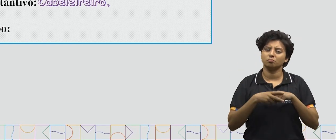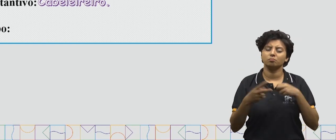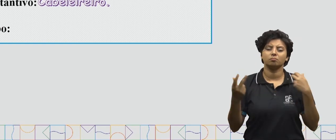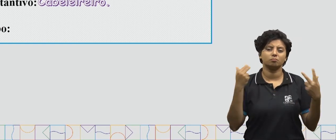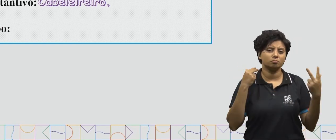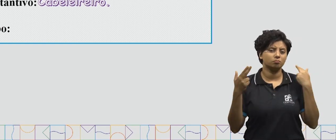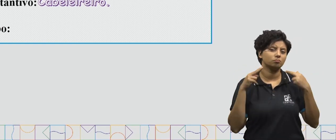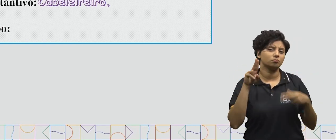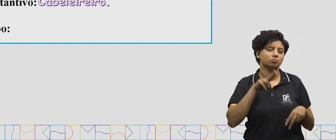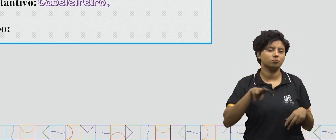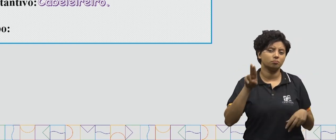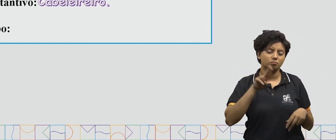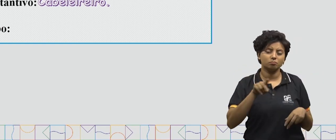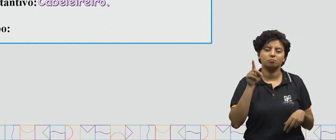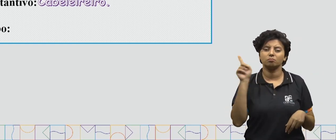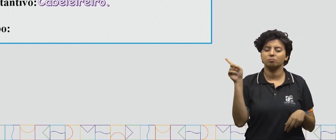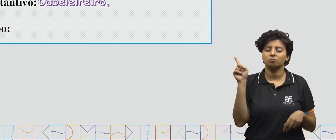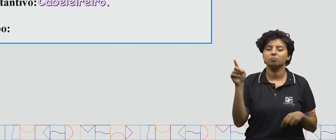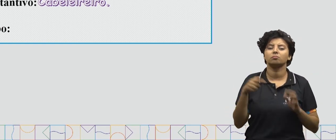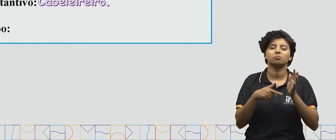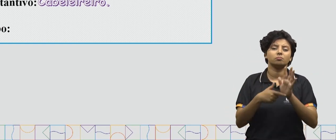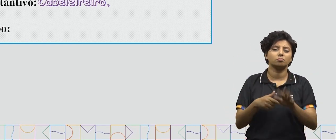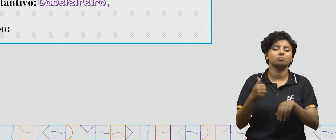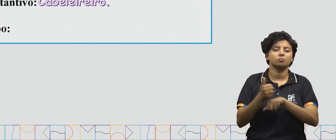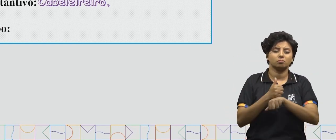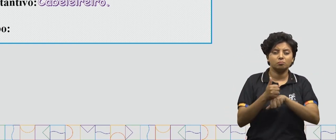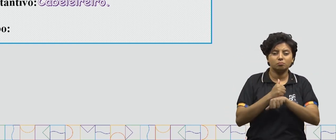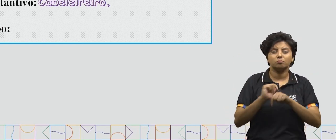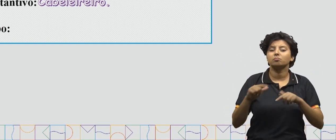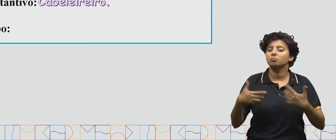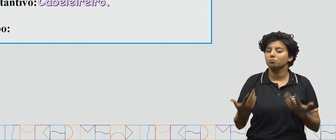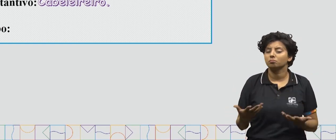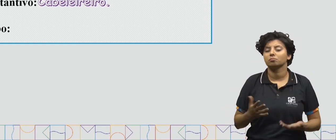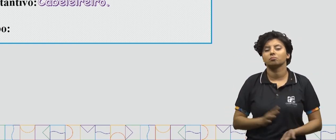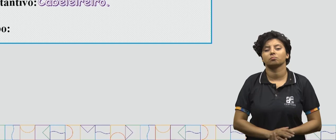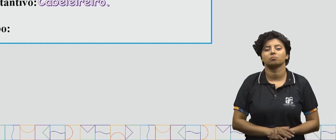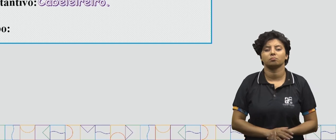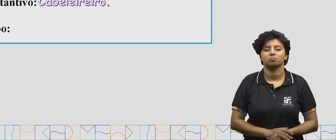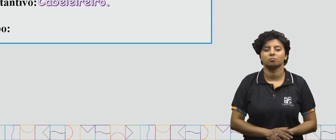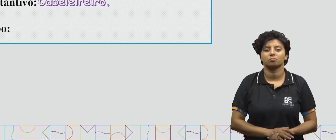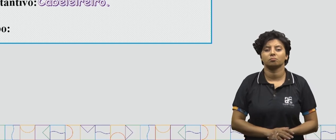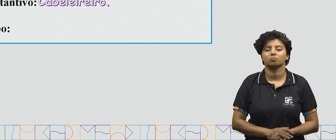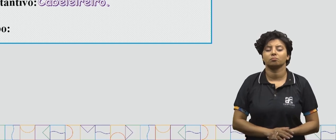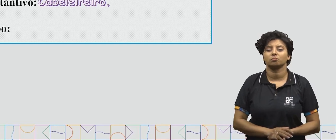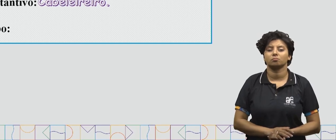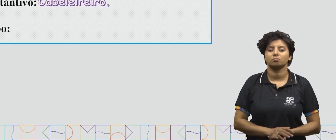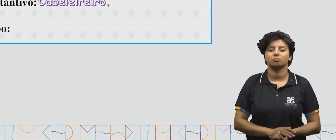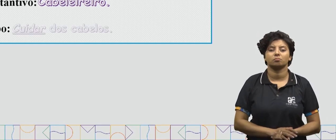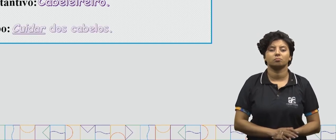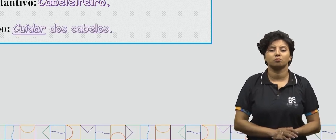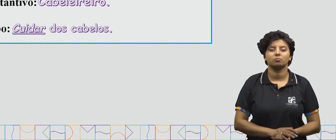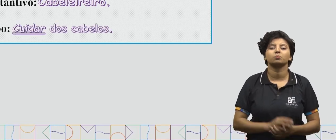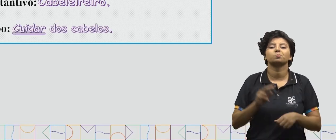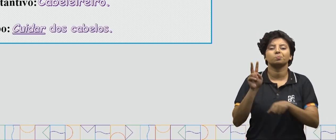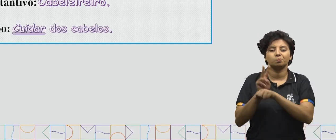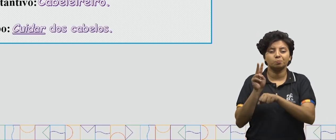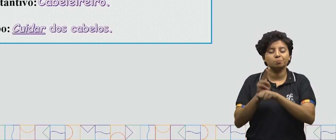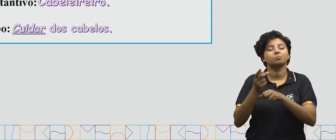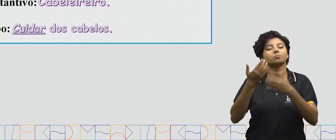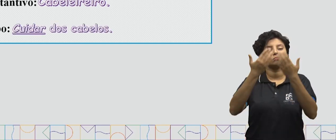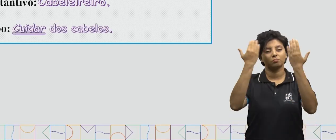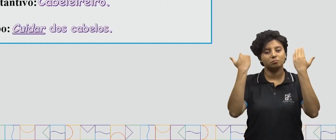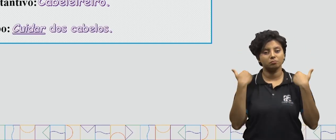verbo que nós podemos utilizar para indicar a sua função? Nada melhor do que cuidar